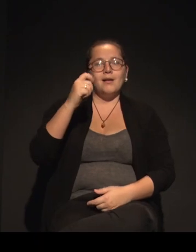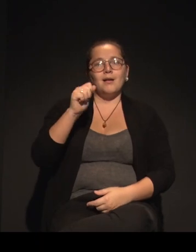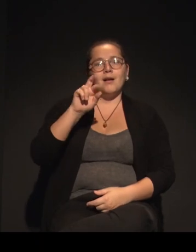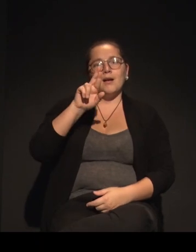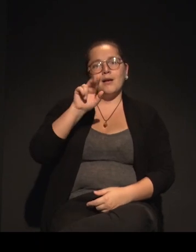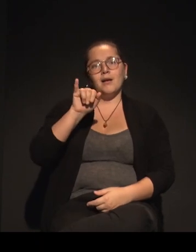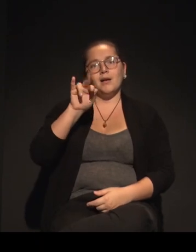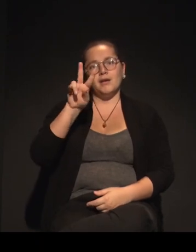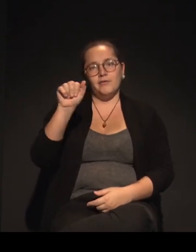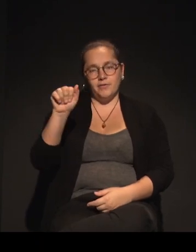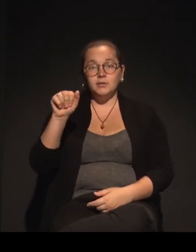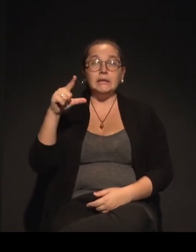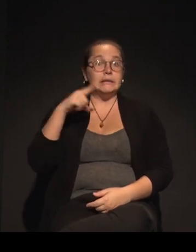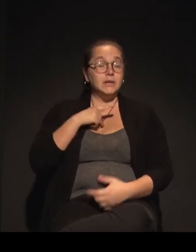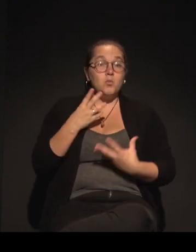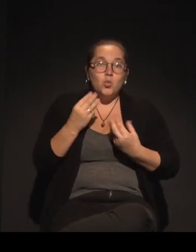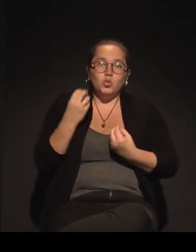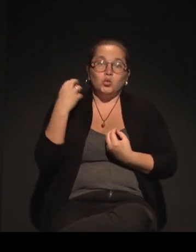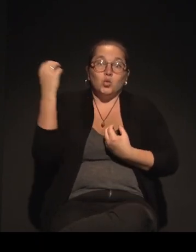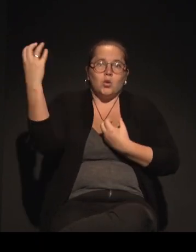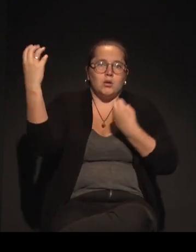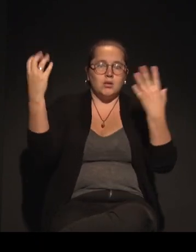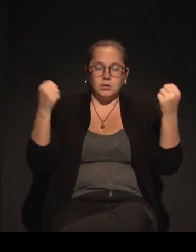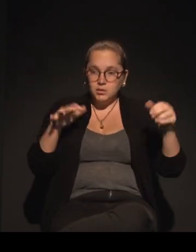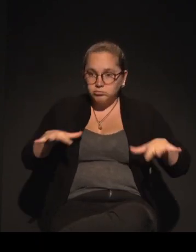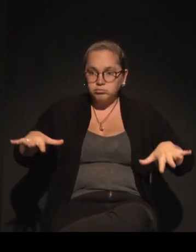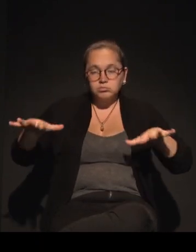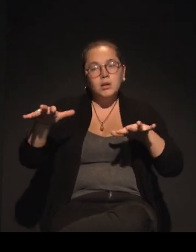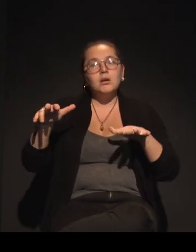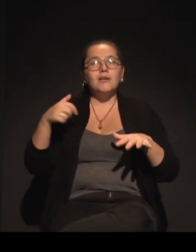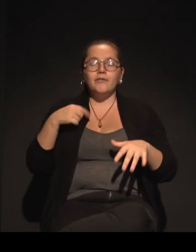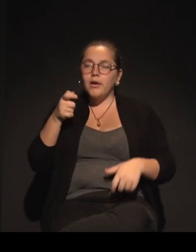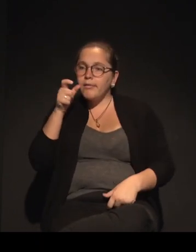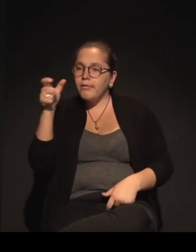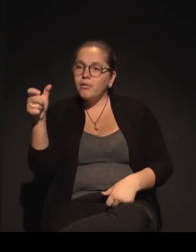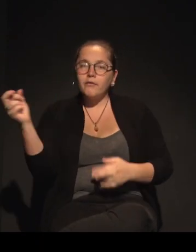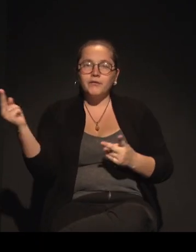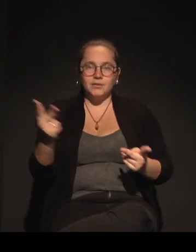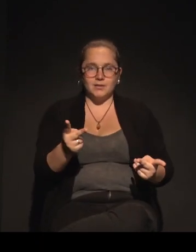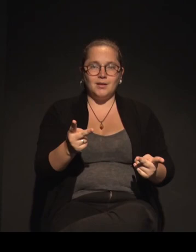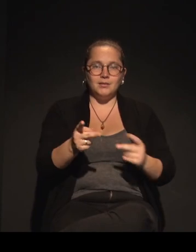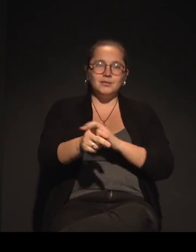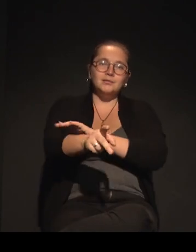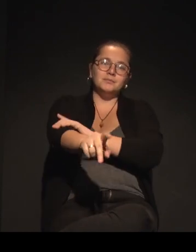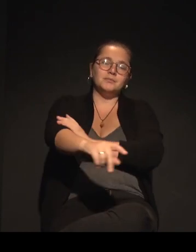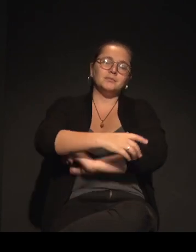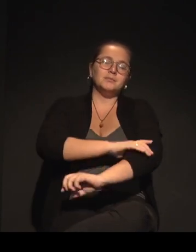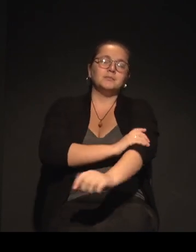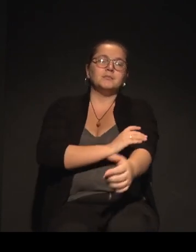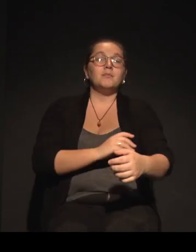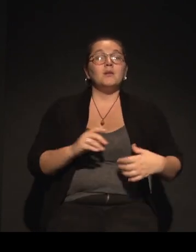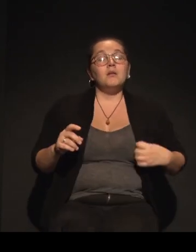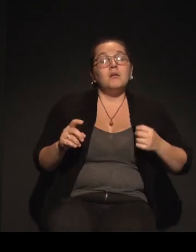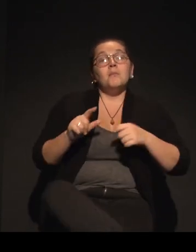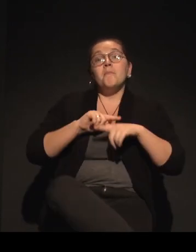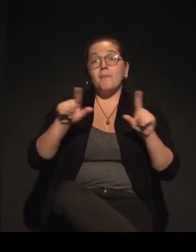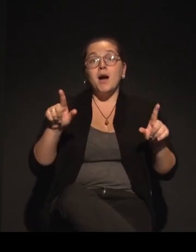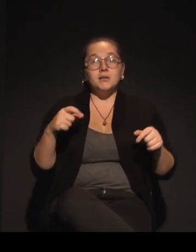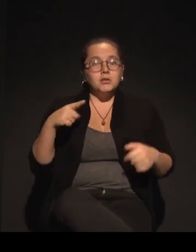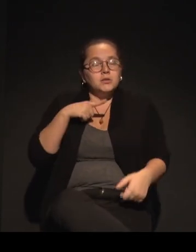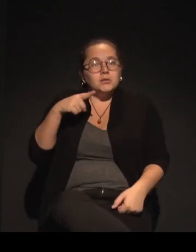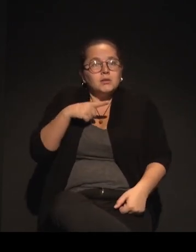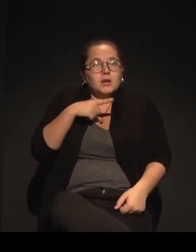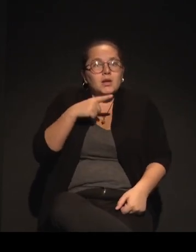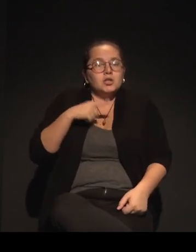muito grande de turismo nesta região é mais assim é a gente tem o domínio por completo nela é falar dessa linguagem